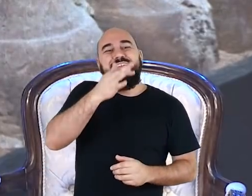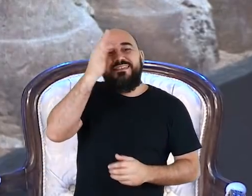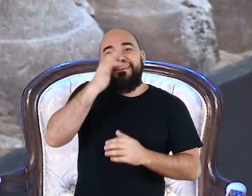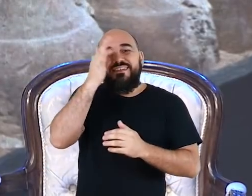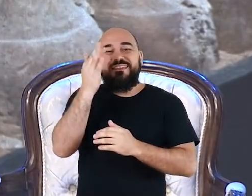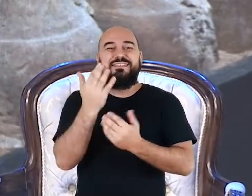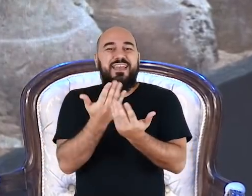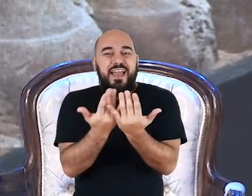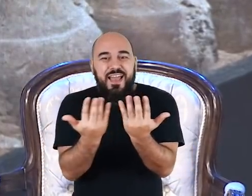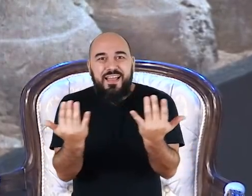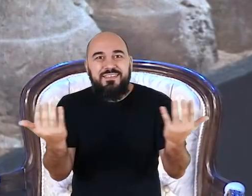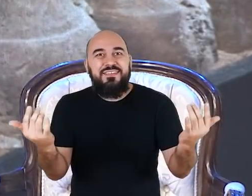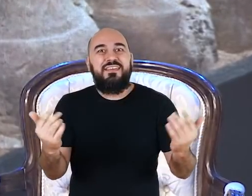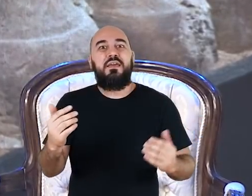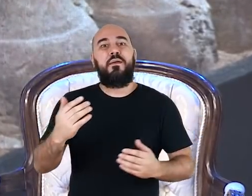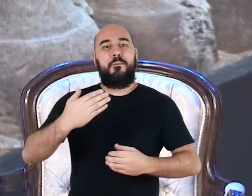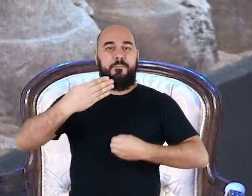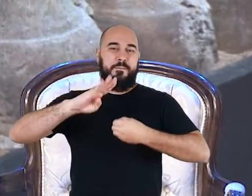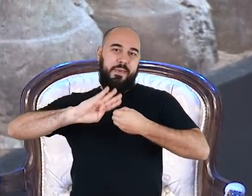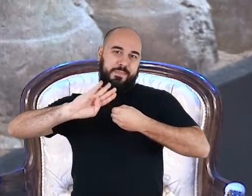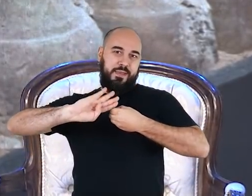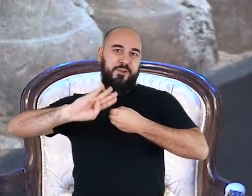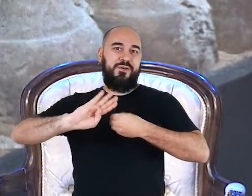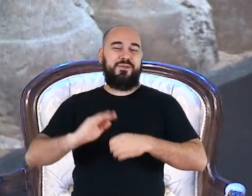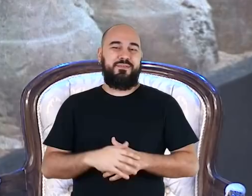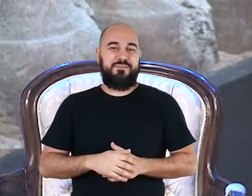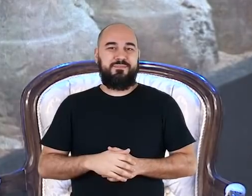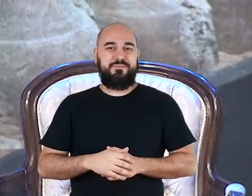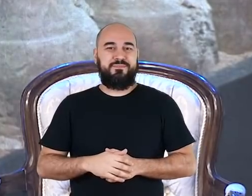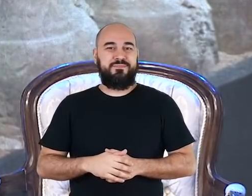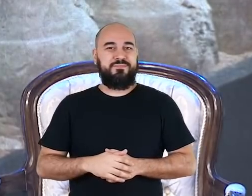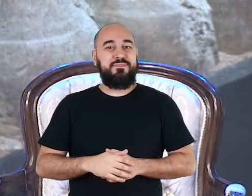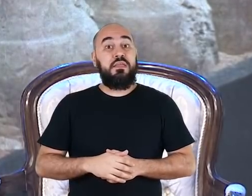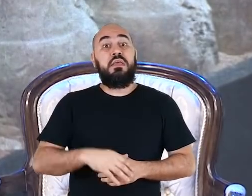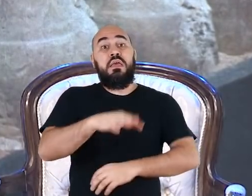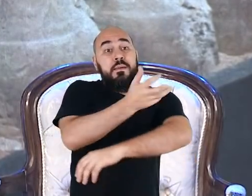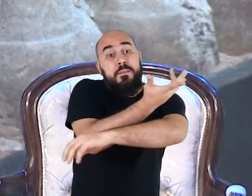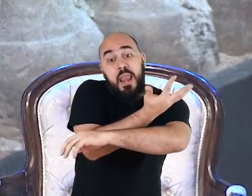Muitas tentativas artísticas de desenhar como seriam os jardins